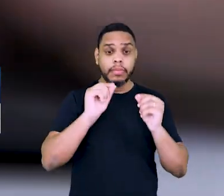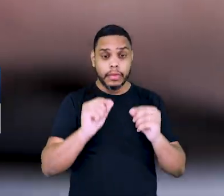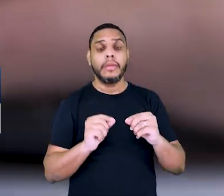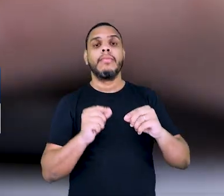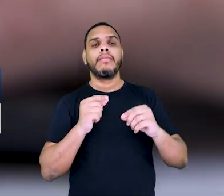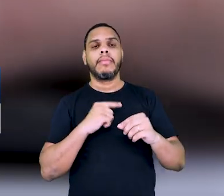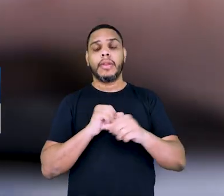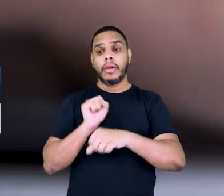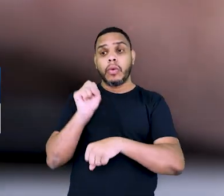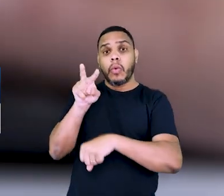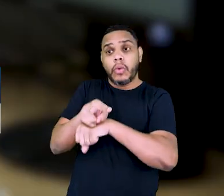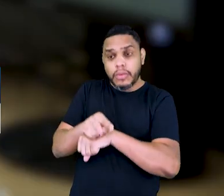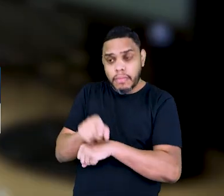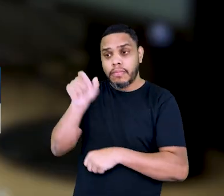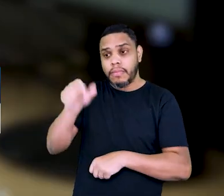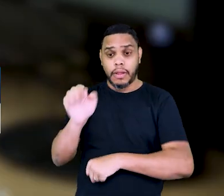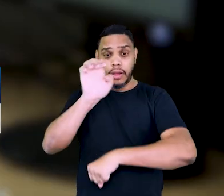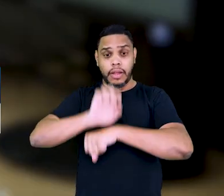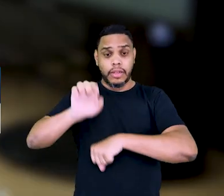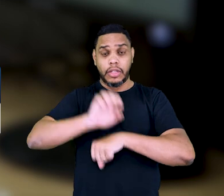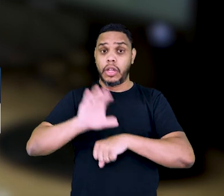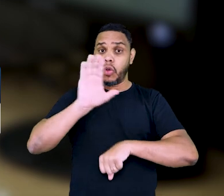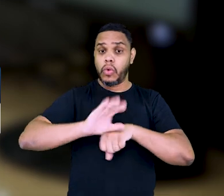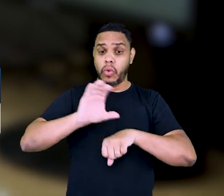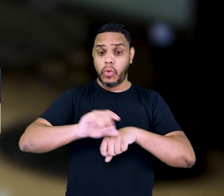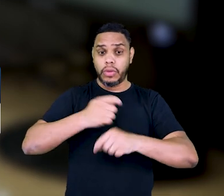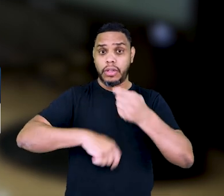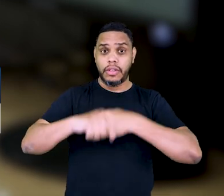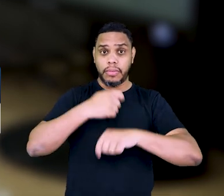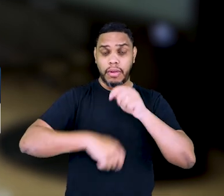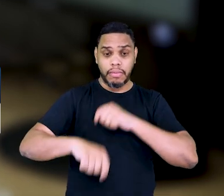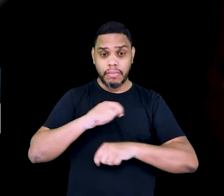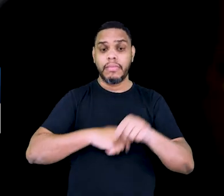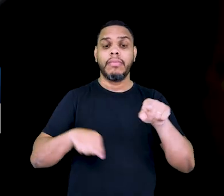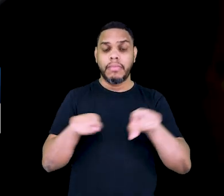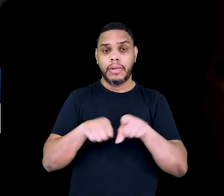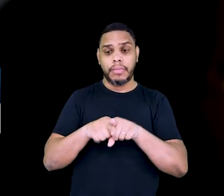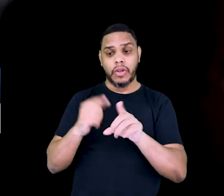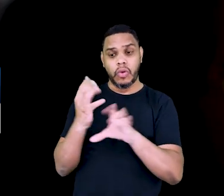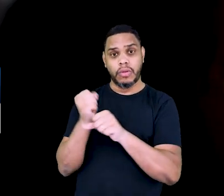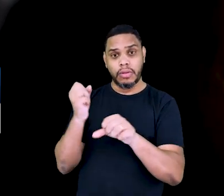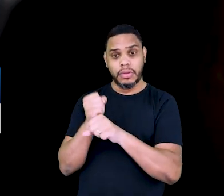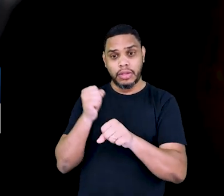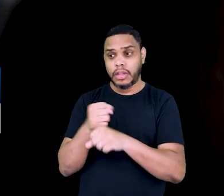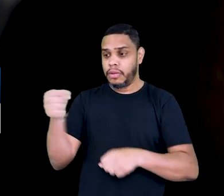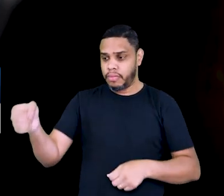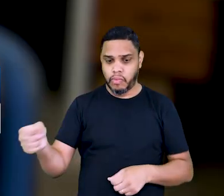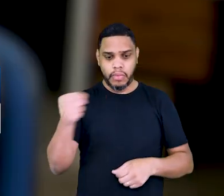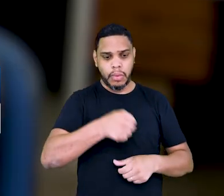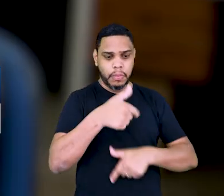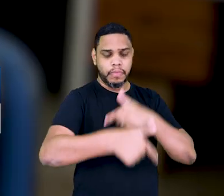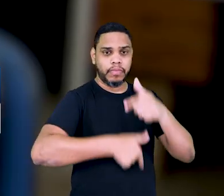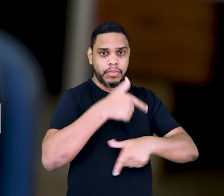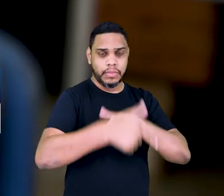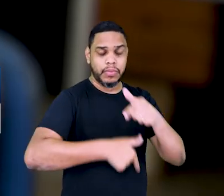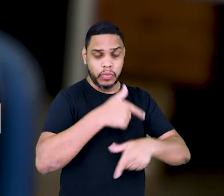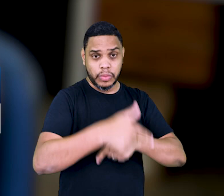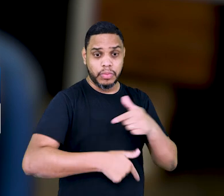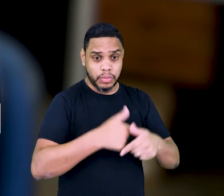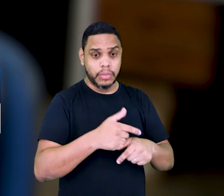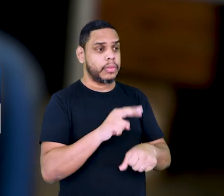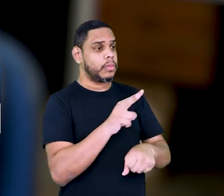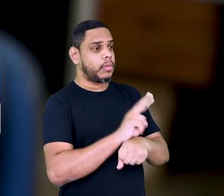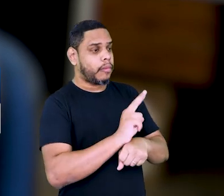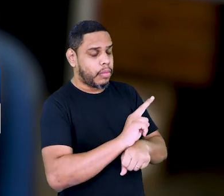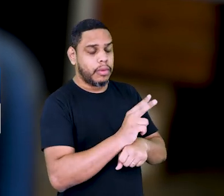contratava estagiários dos cursos de administração e contabilidade para auxiliar escriturários, supervisores